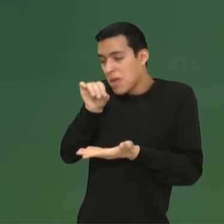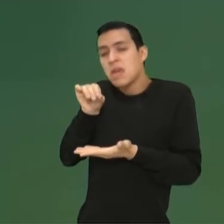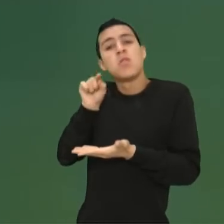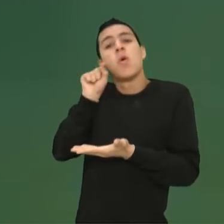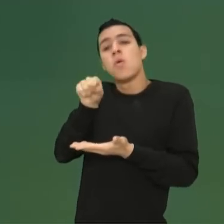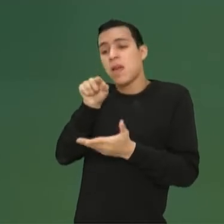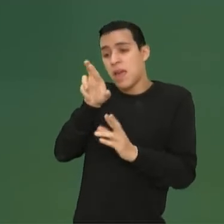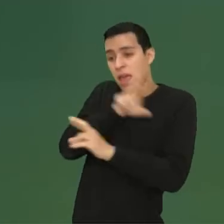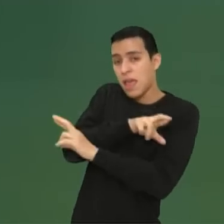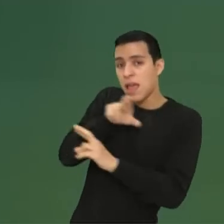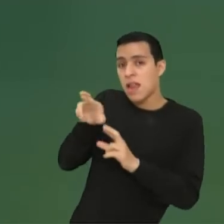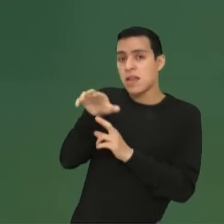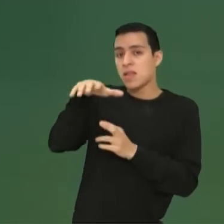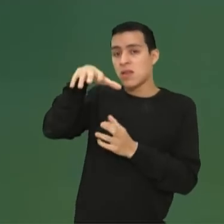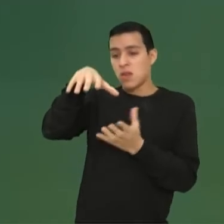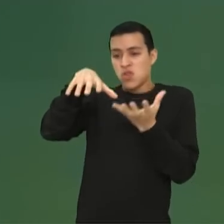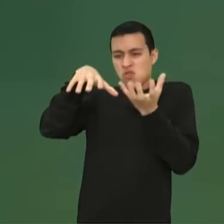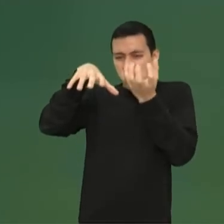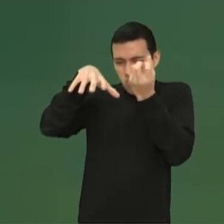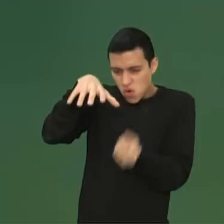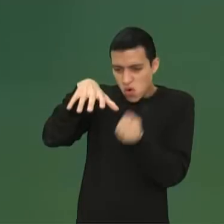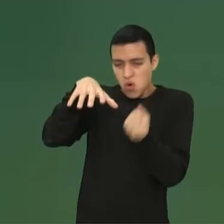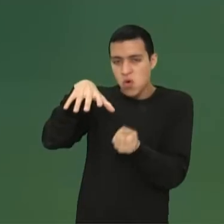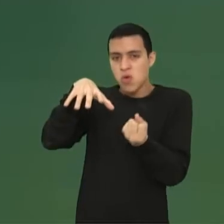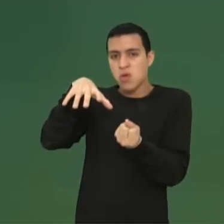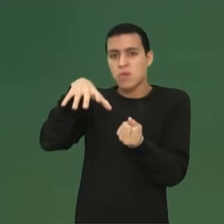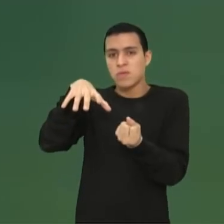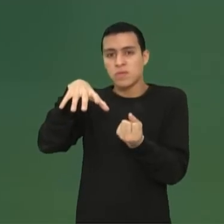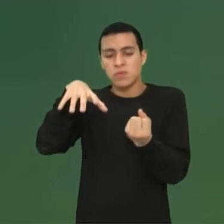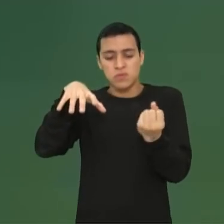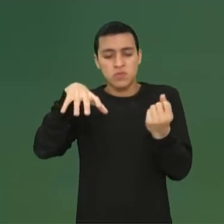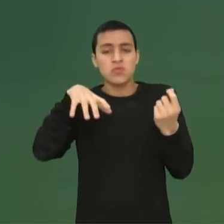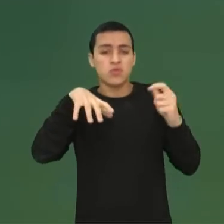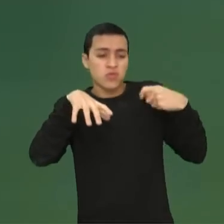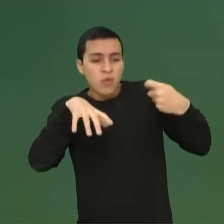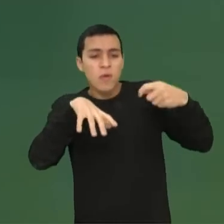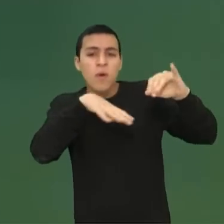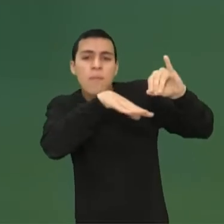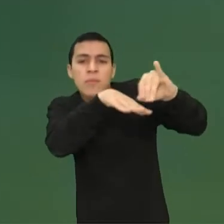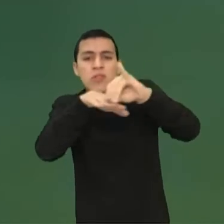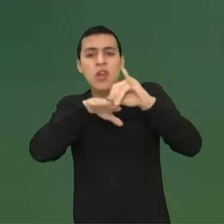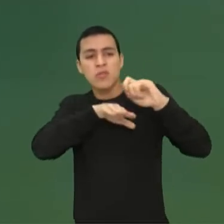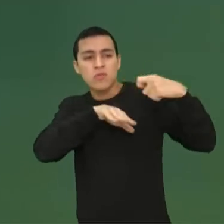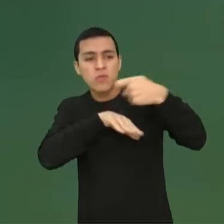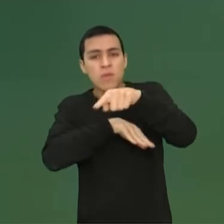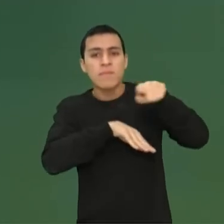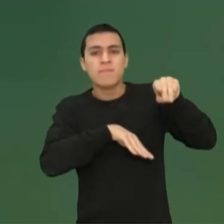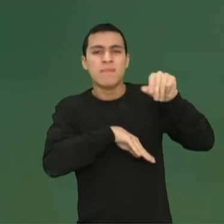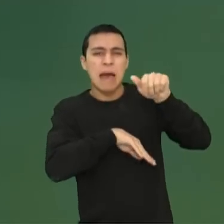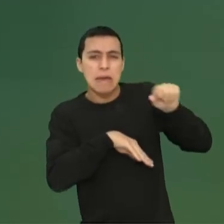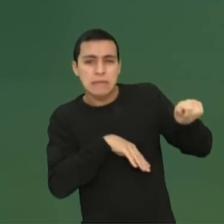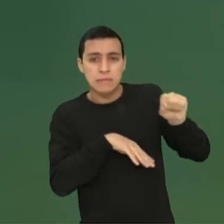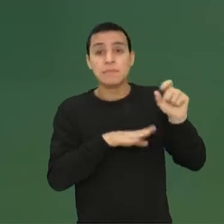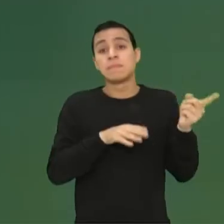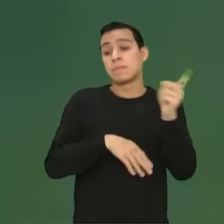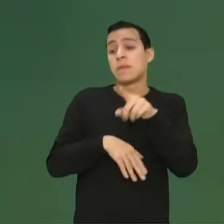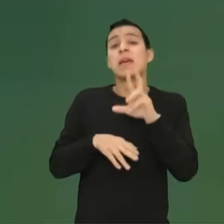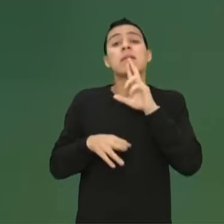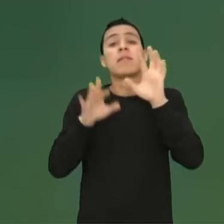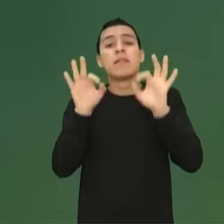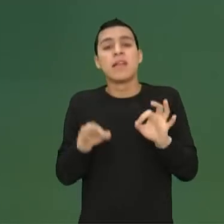a gravidade forçando, caindo sobre os corpos, sobre as suas massas. A resposta correta,